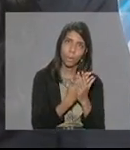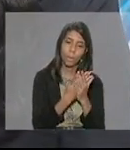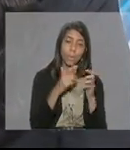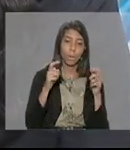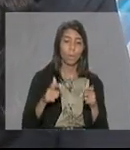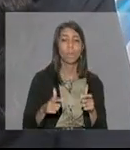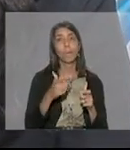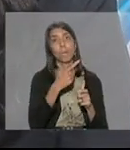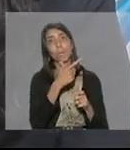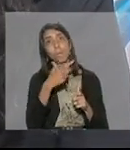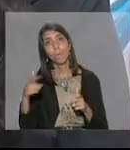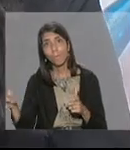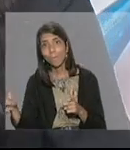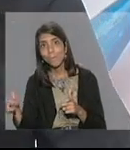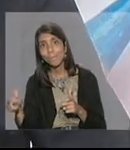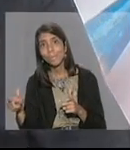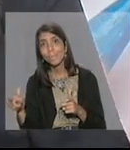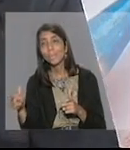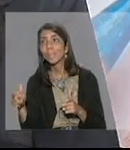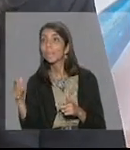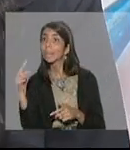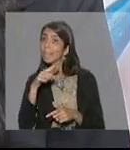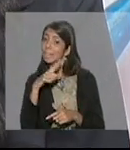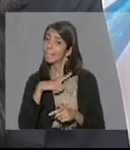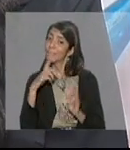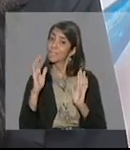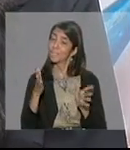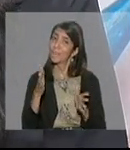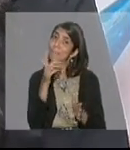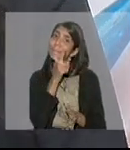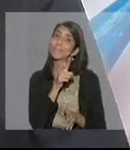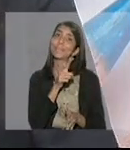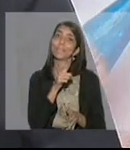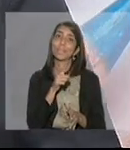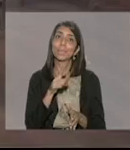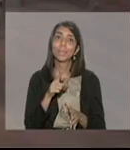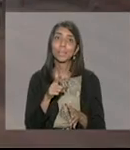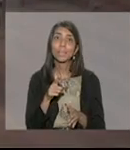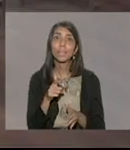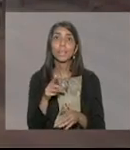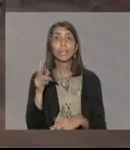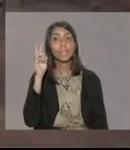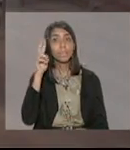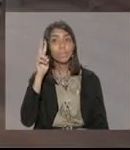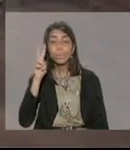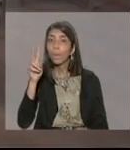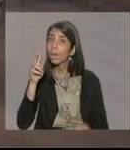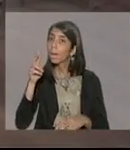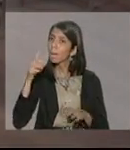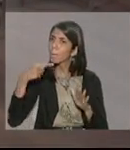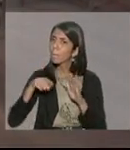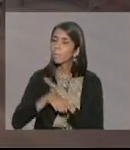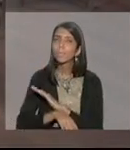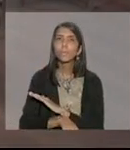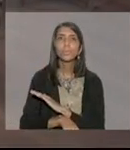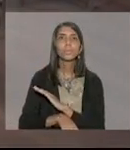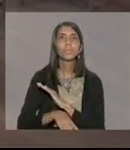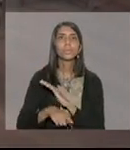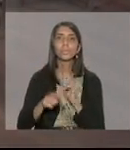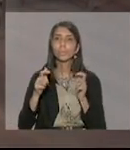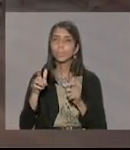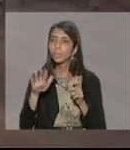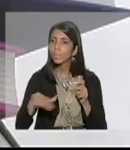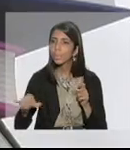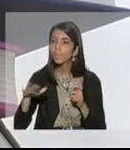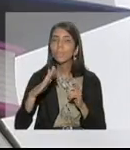um outro lugar e buscar a mesma coisa que você tinha lá. Isso. Né? Você vê e se aprofundar na história. Não, digo